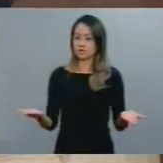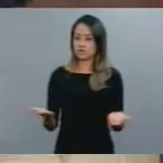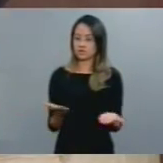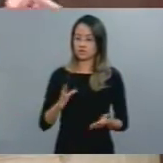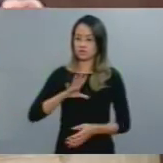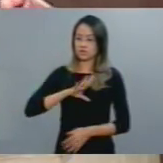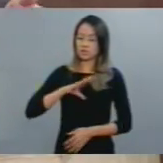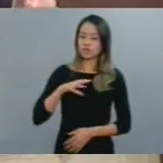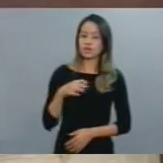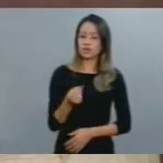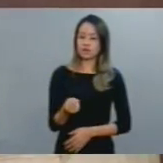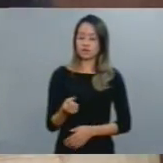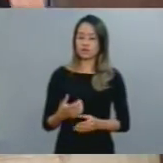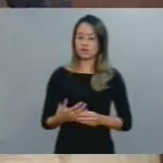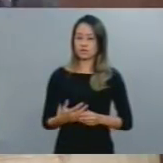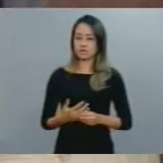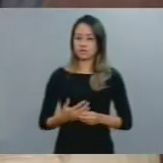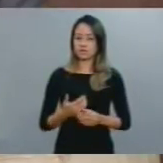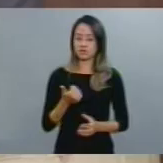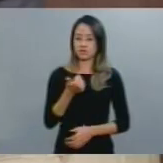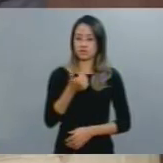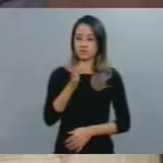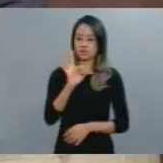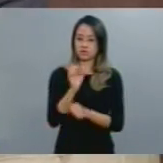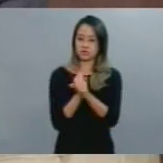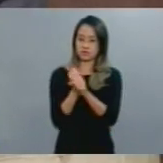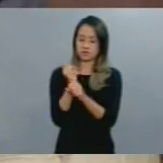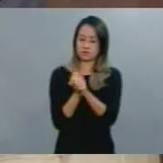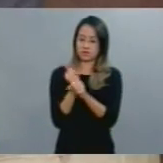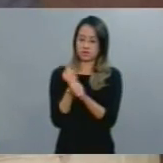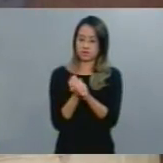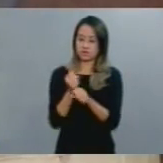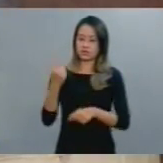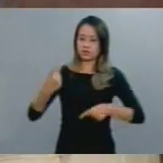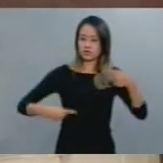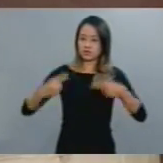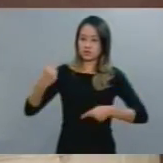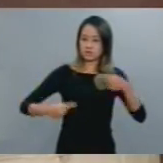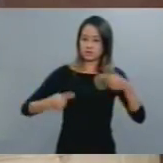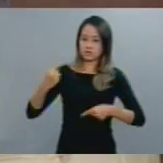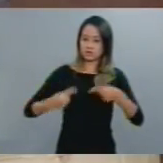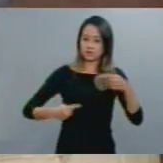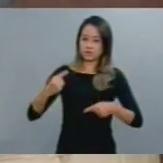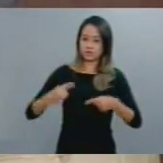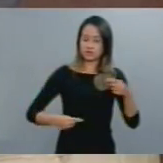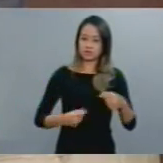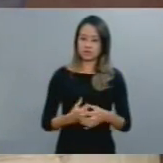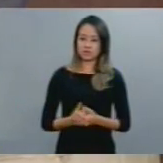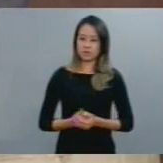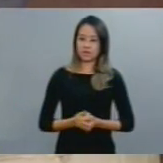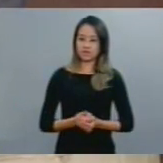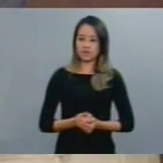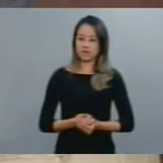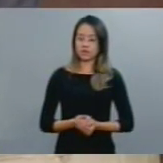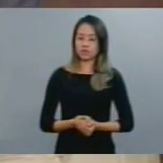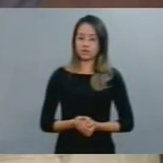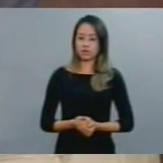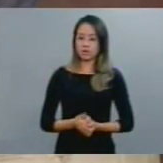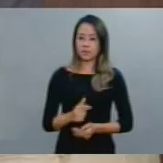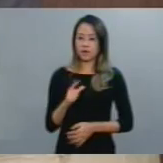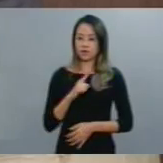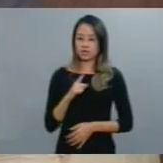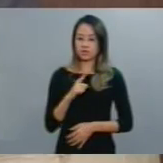ousadia nos últimos 10 anos de fazer uma reforma política, de uma nova lei, de um novo